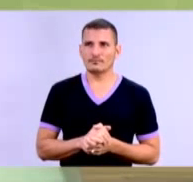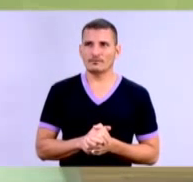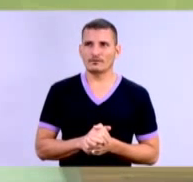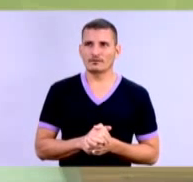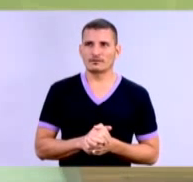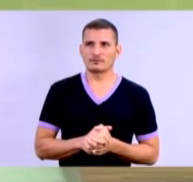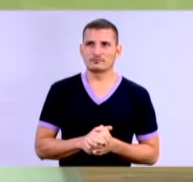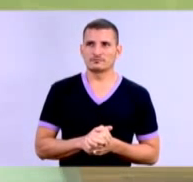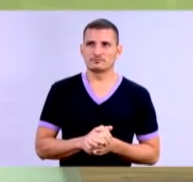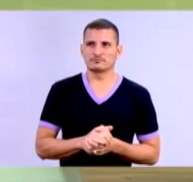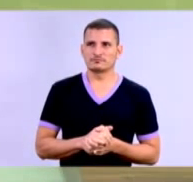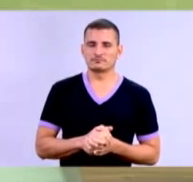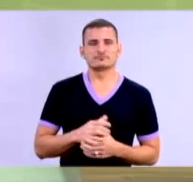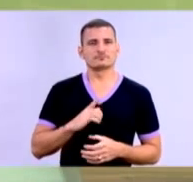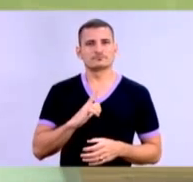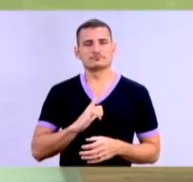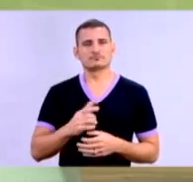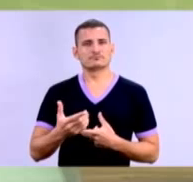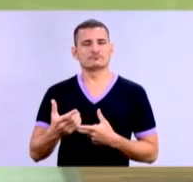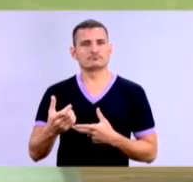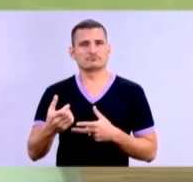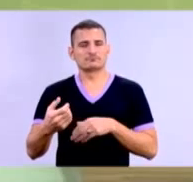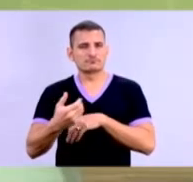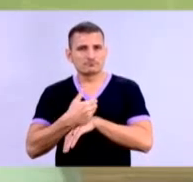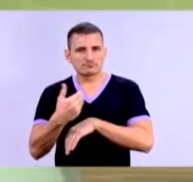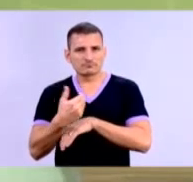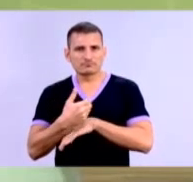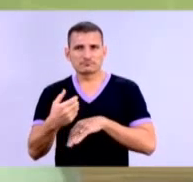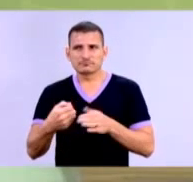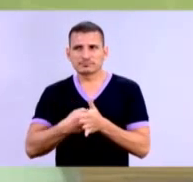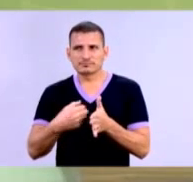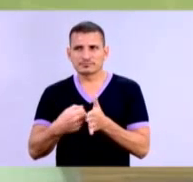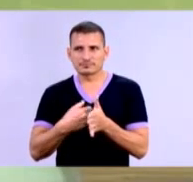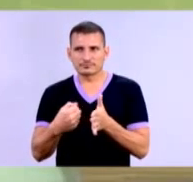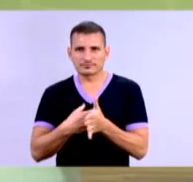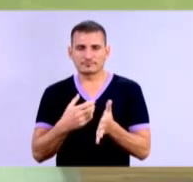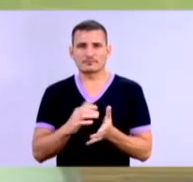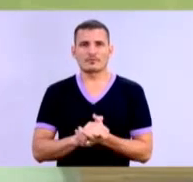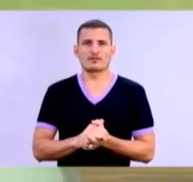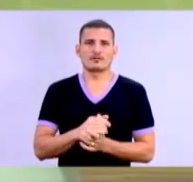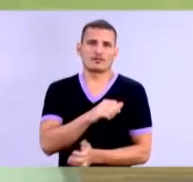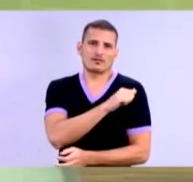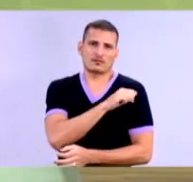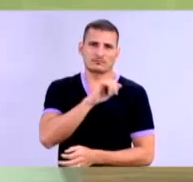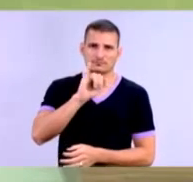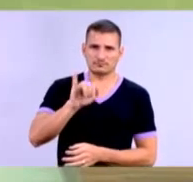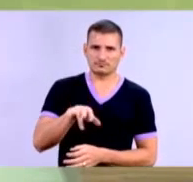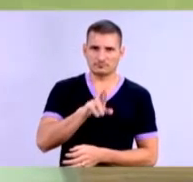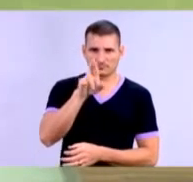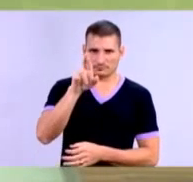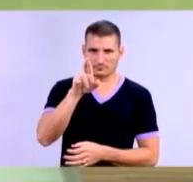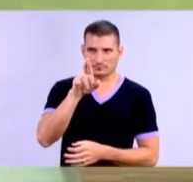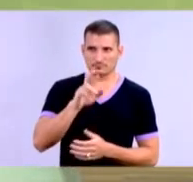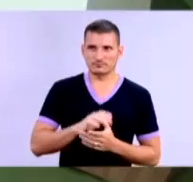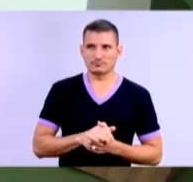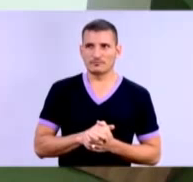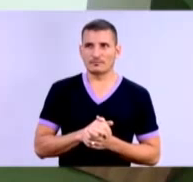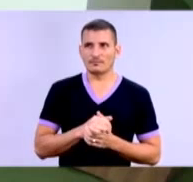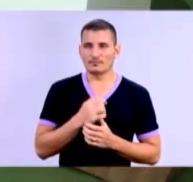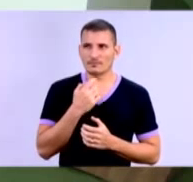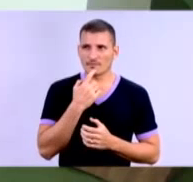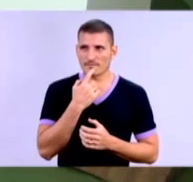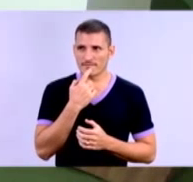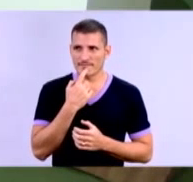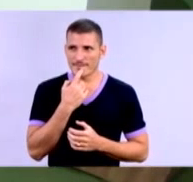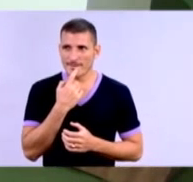Jordano, aqui nós tivemos muitas participações, por exemplo, o aluno Osmar, lá de Jaru, quando o senhor abordou a questão de